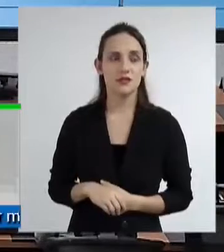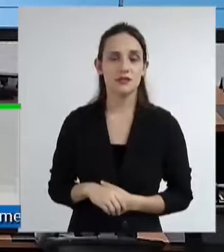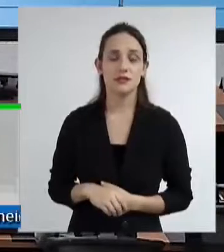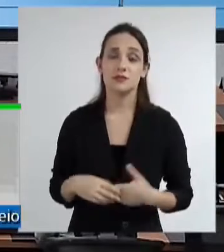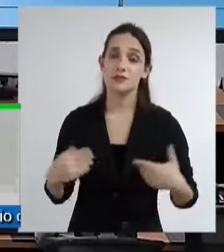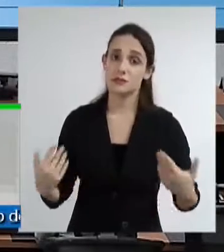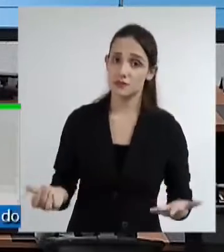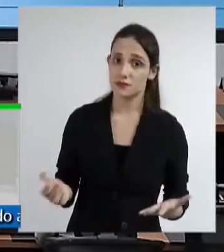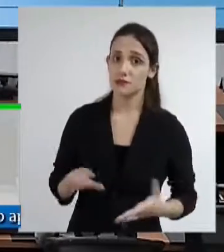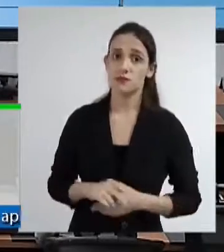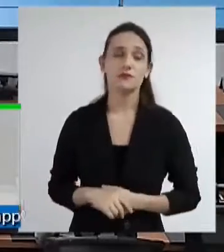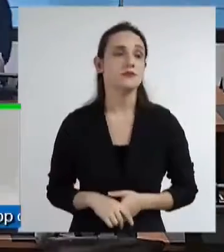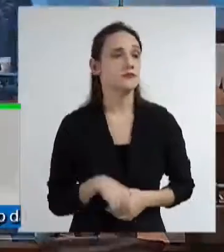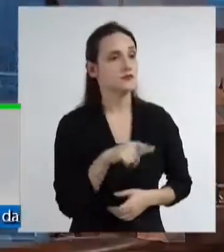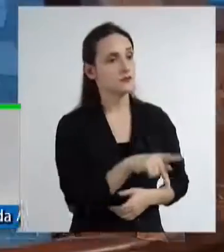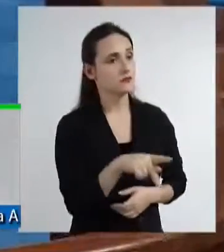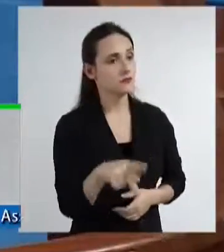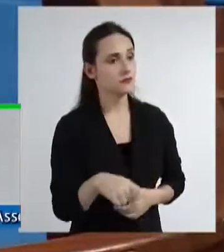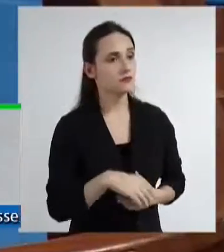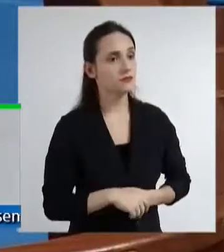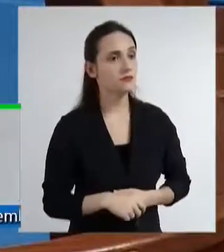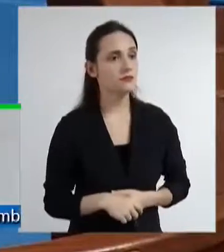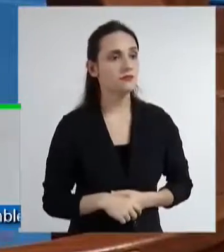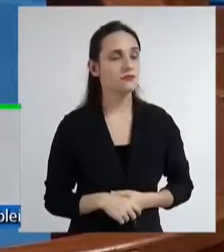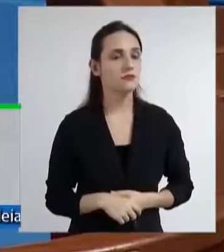Senhor presidente,